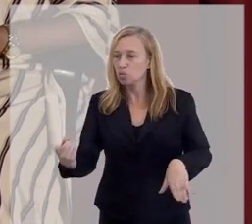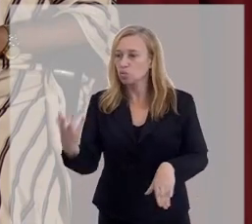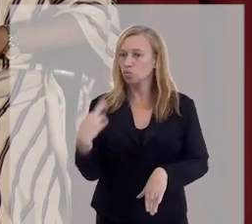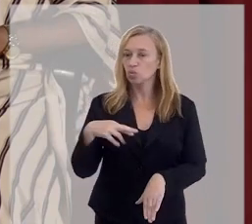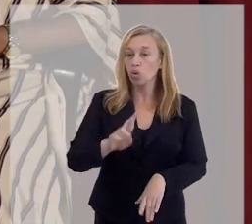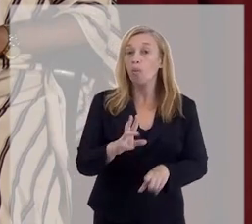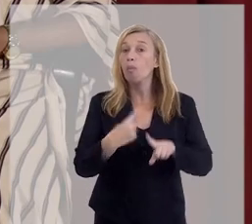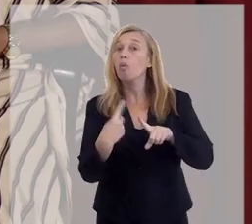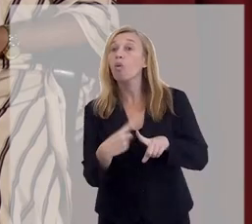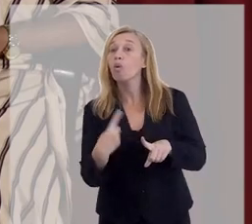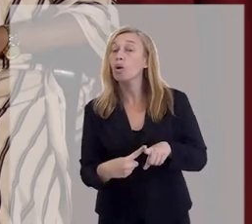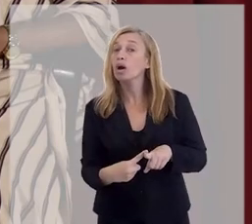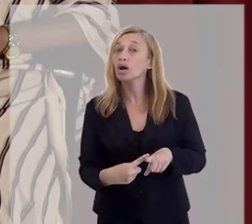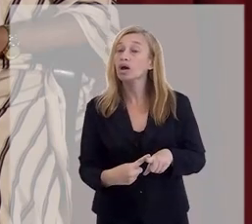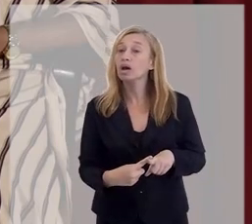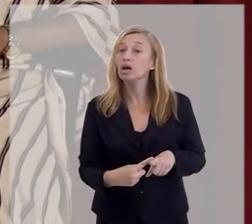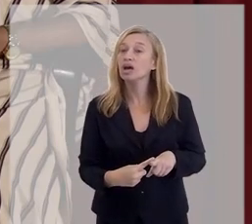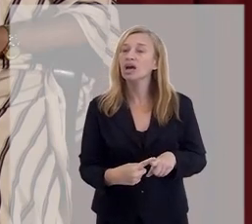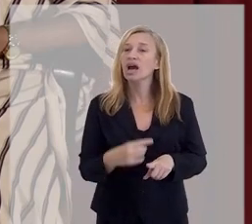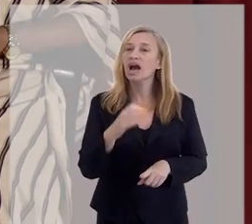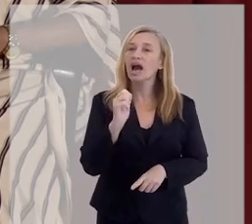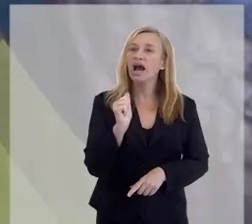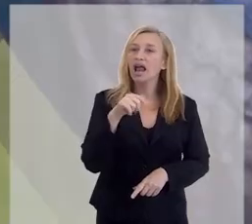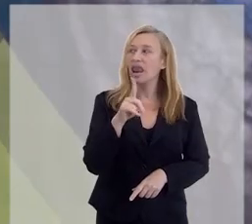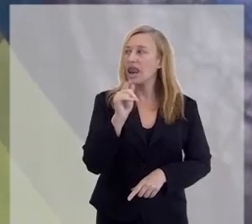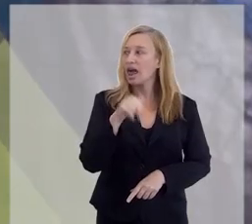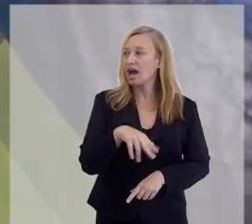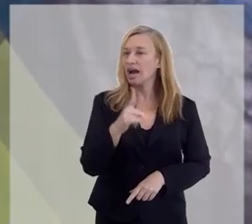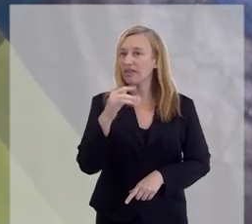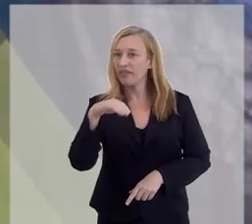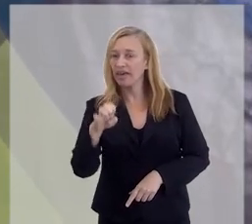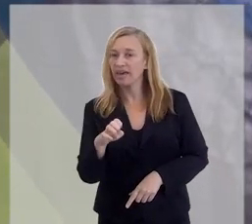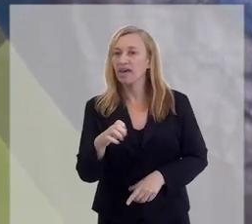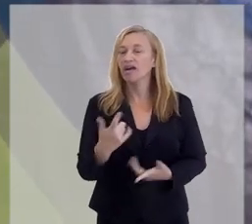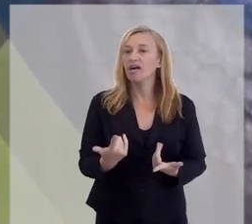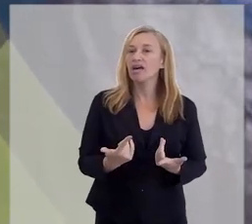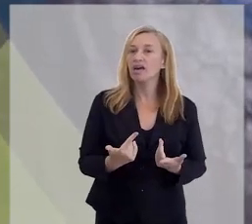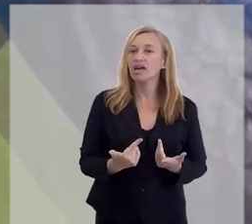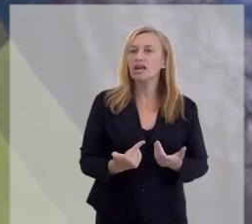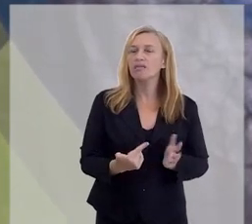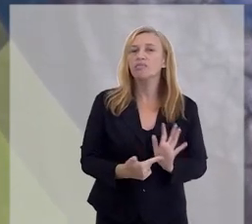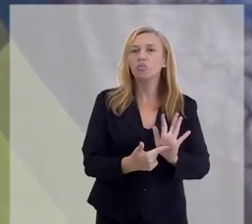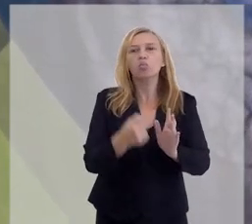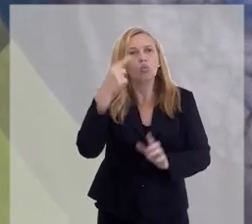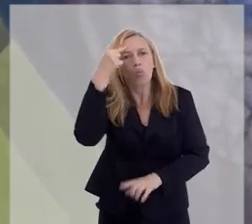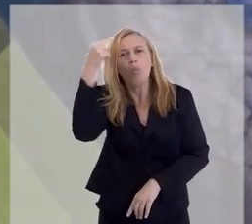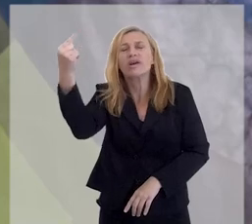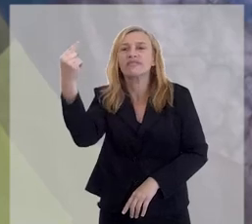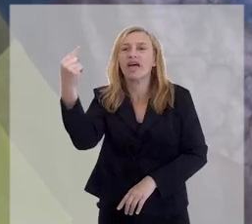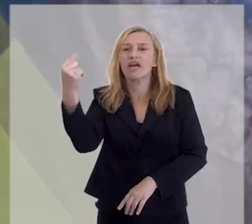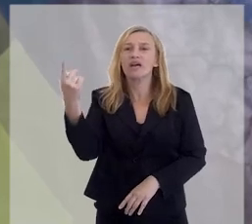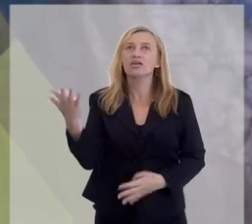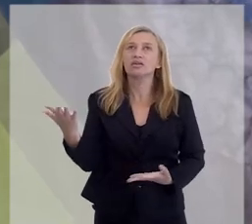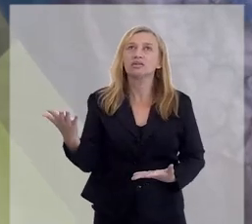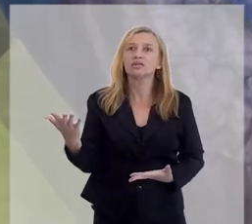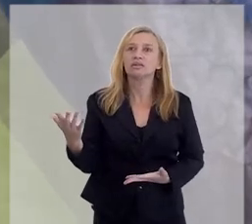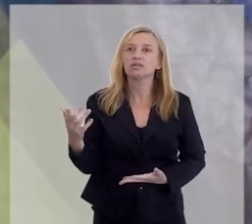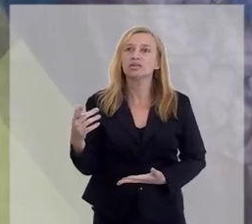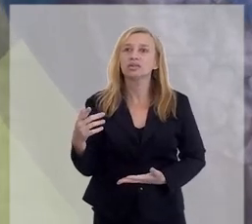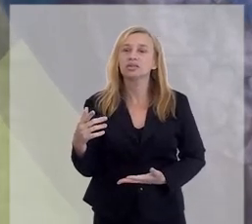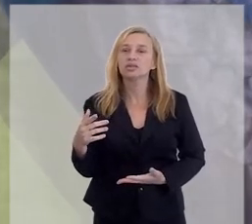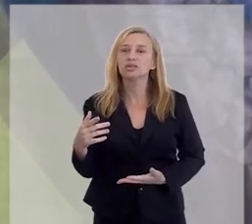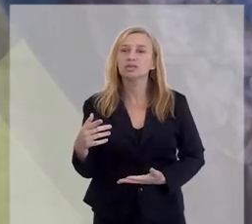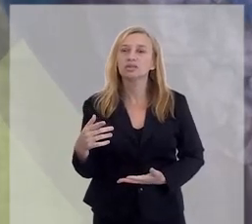das outras religiões, porque Kardec traz uma ideia de